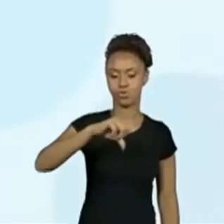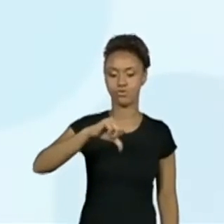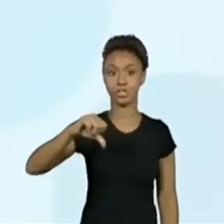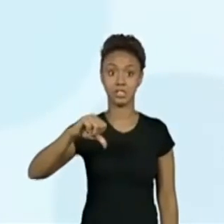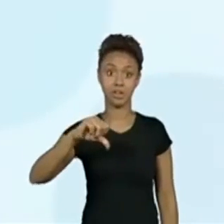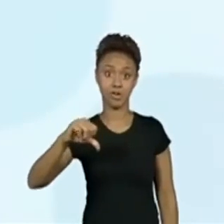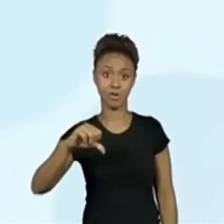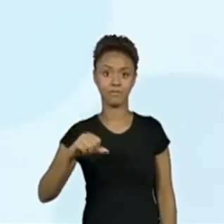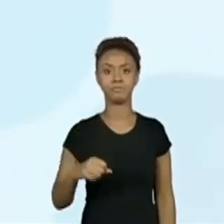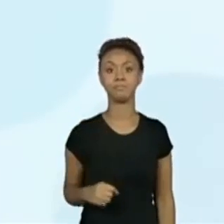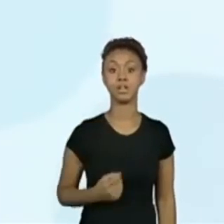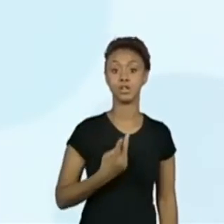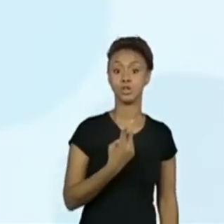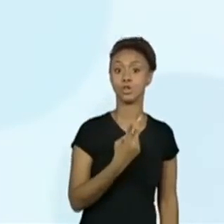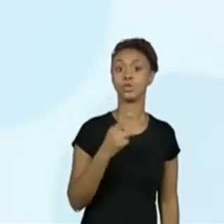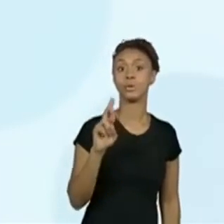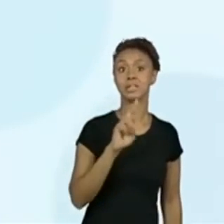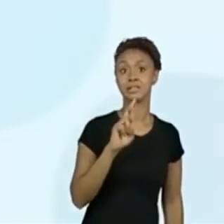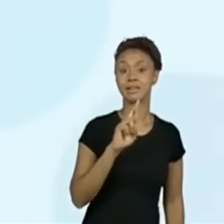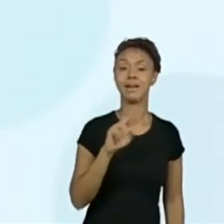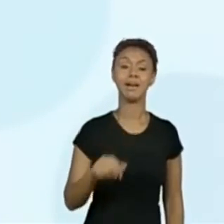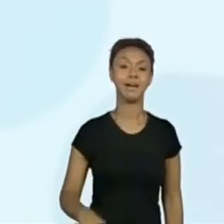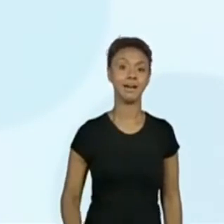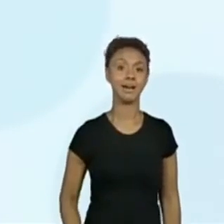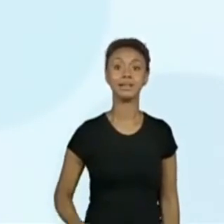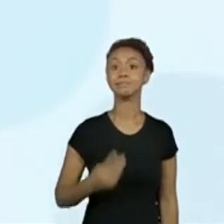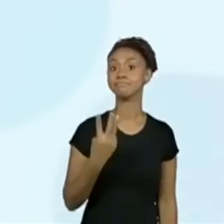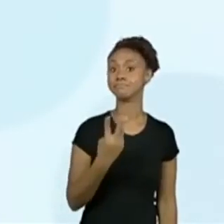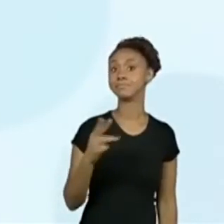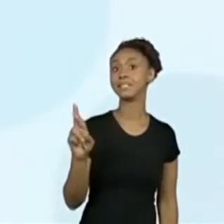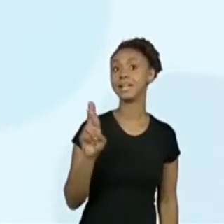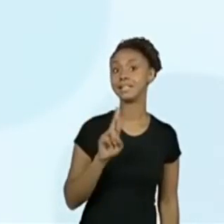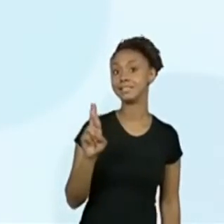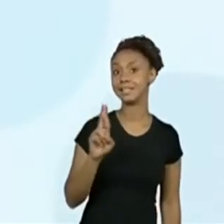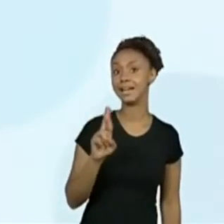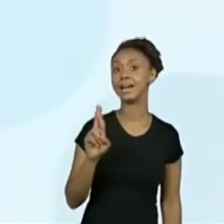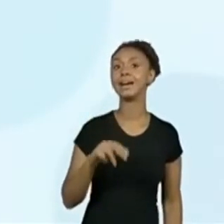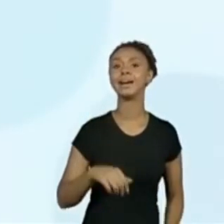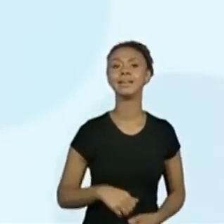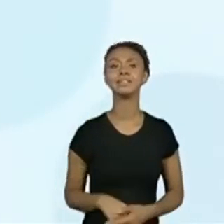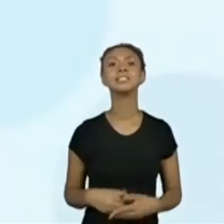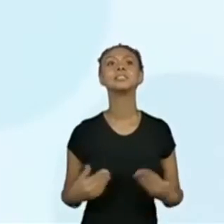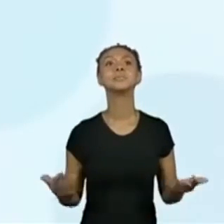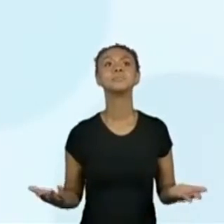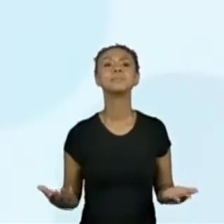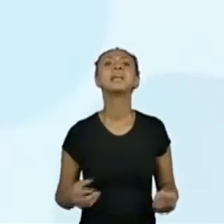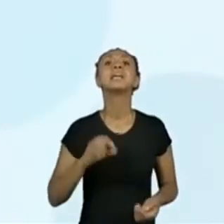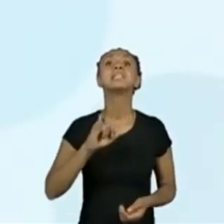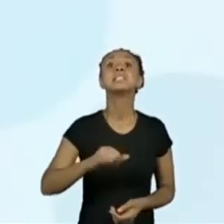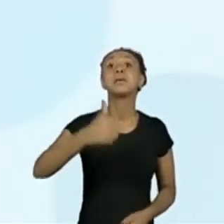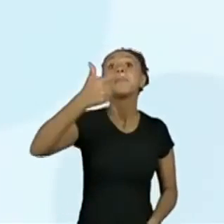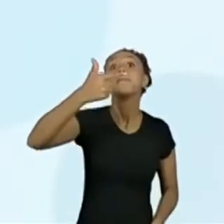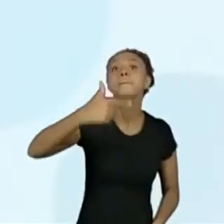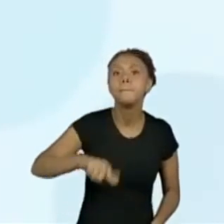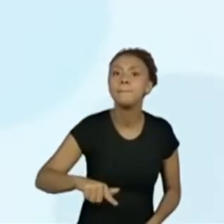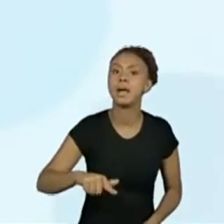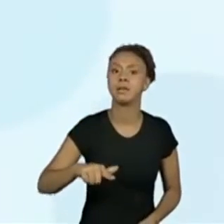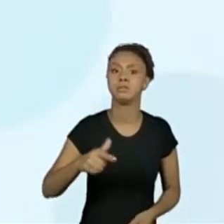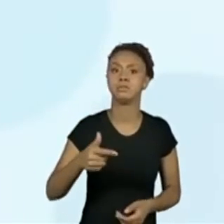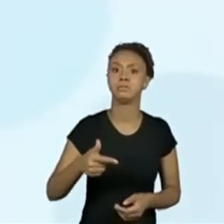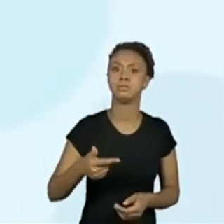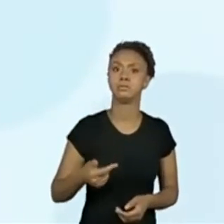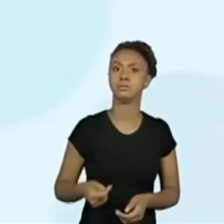R$2, R$3. Falando que está muito barato esse molho, realmente. Isso. Então vamos acrescentar mais uma moeda. Ah, agora eu acho